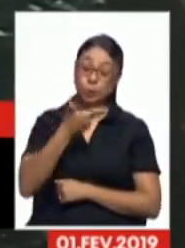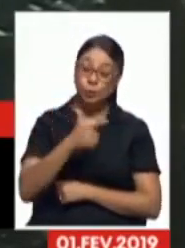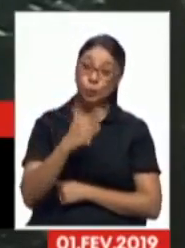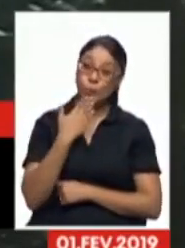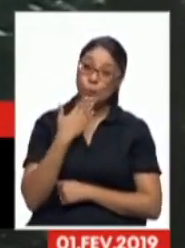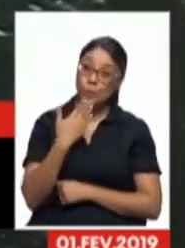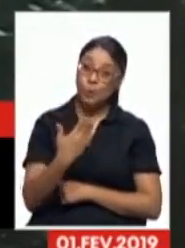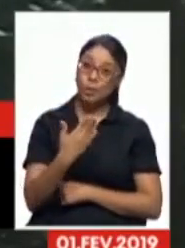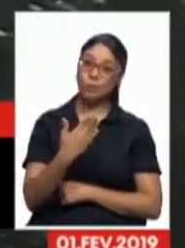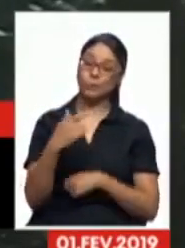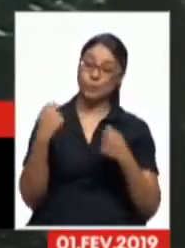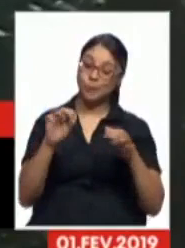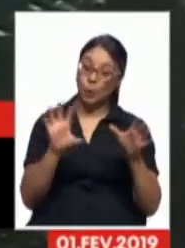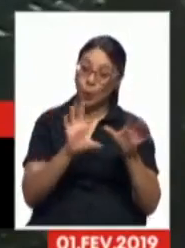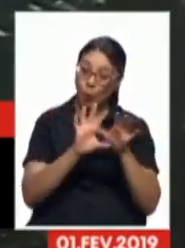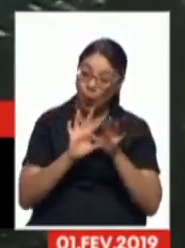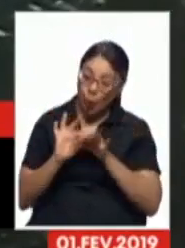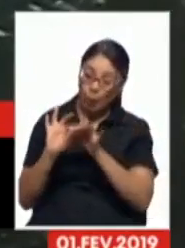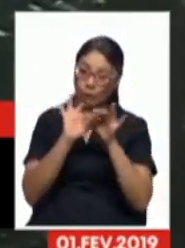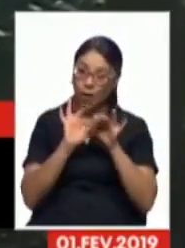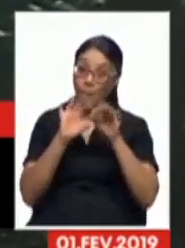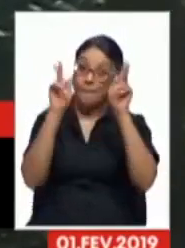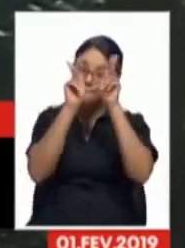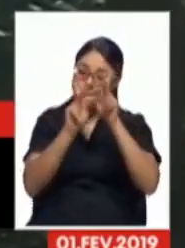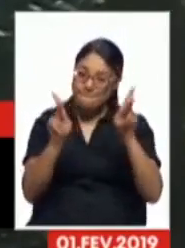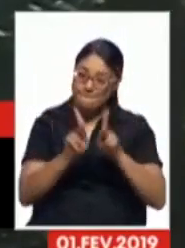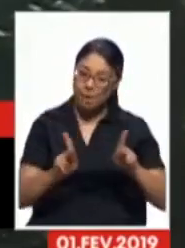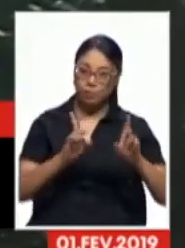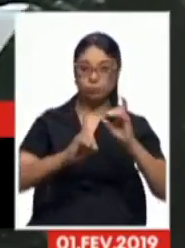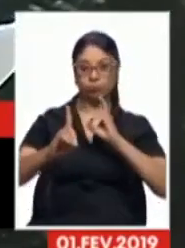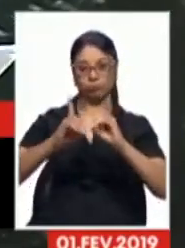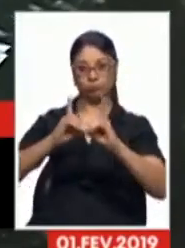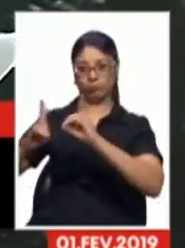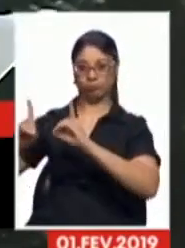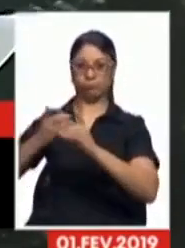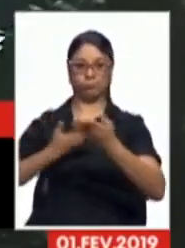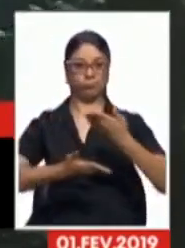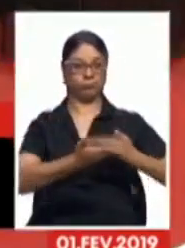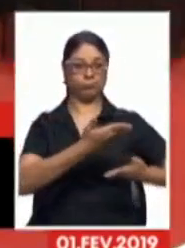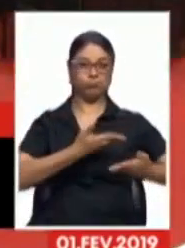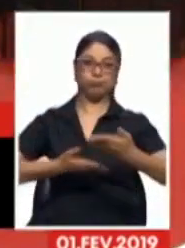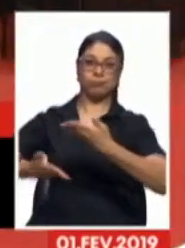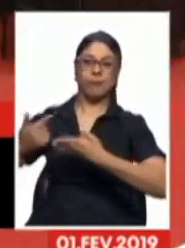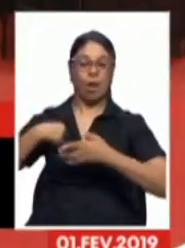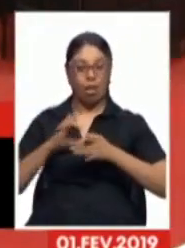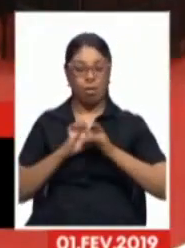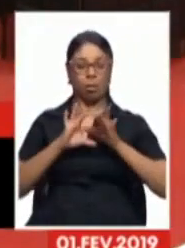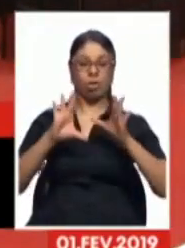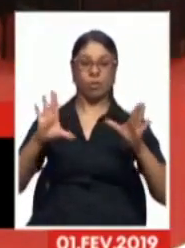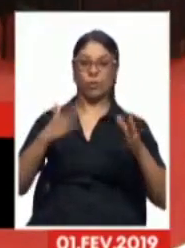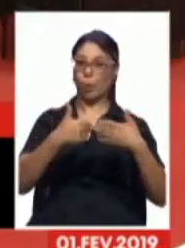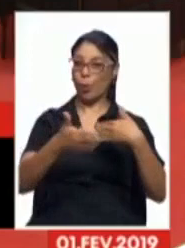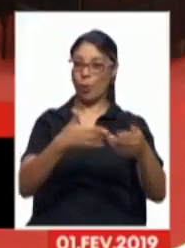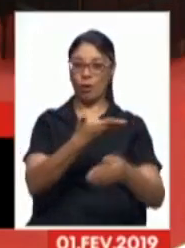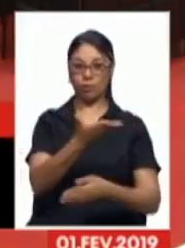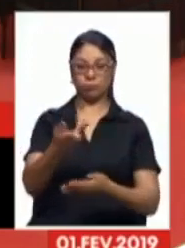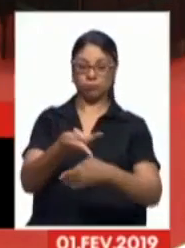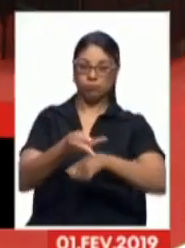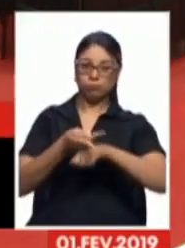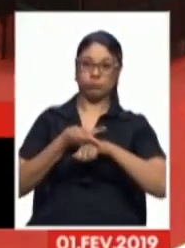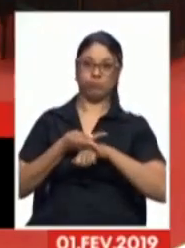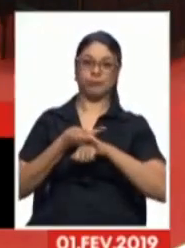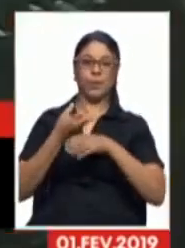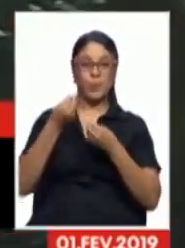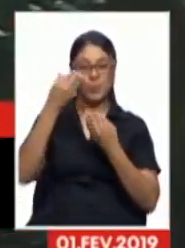de união, paz e diálogo e me coloco aberto a qualquer um de vocês.